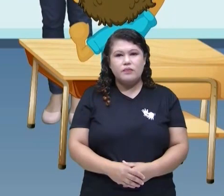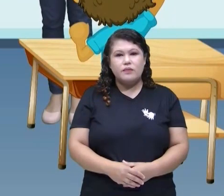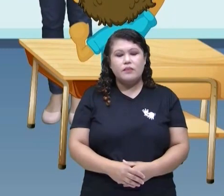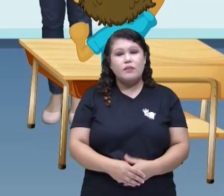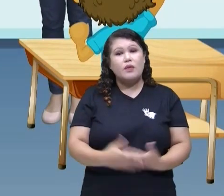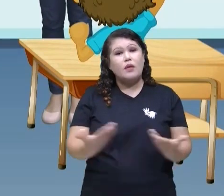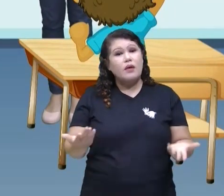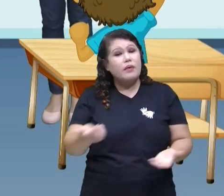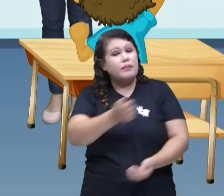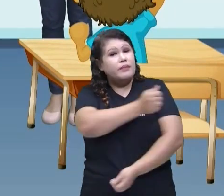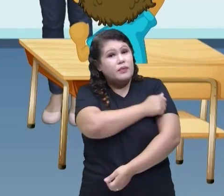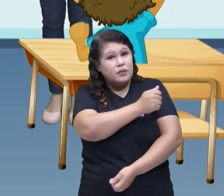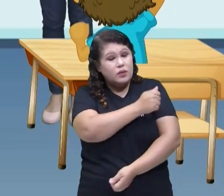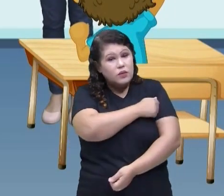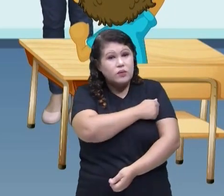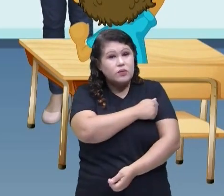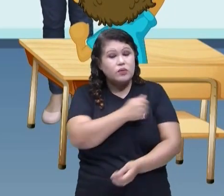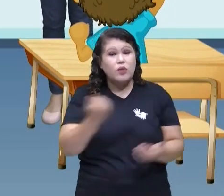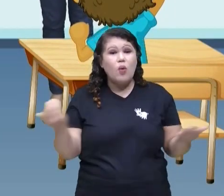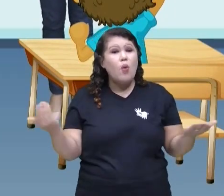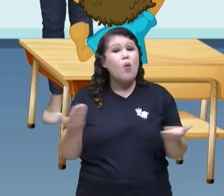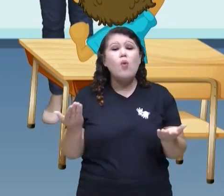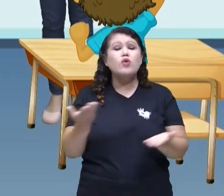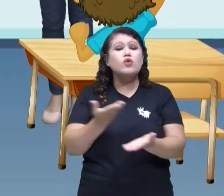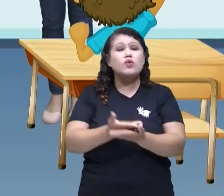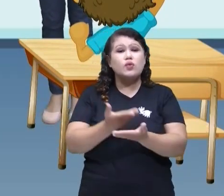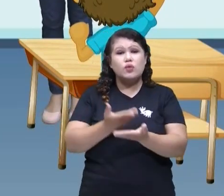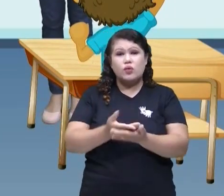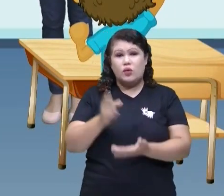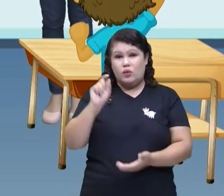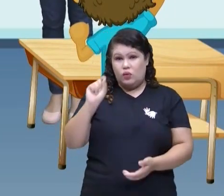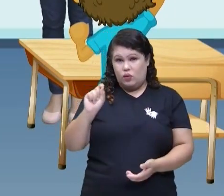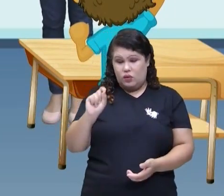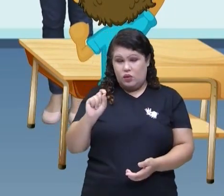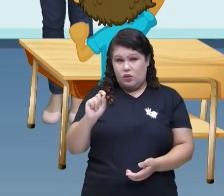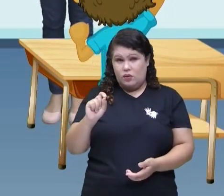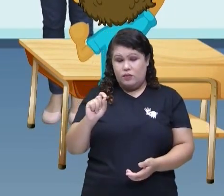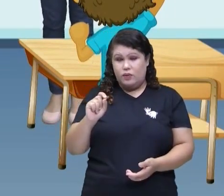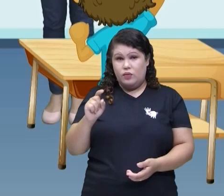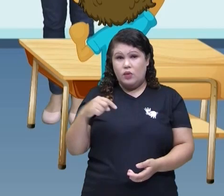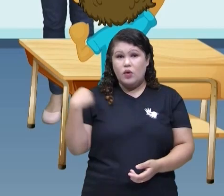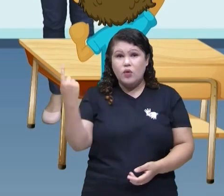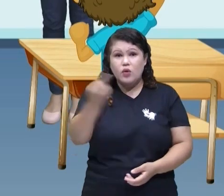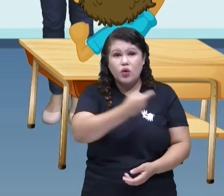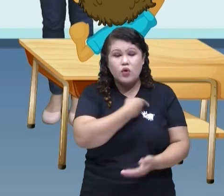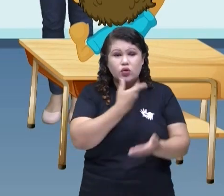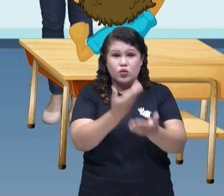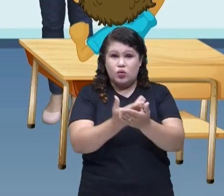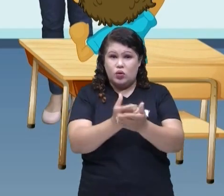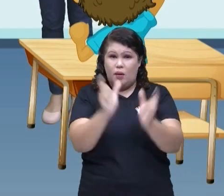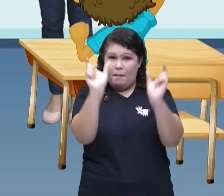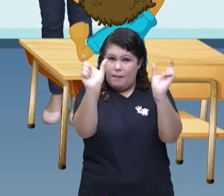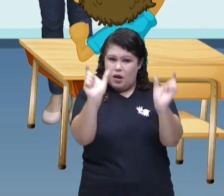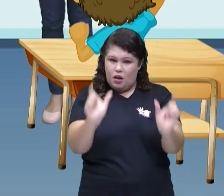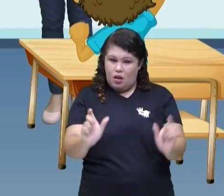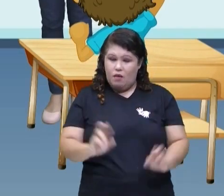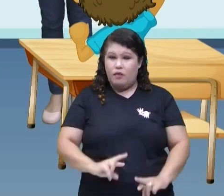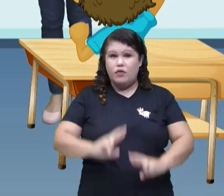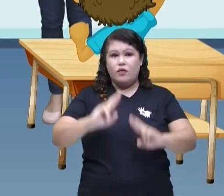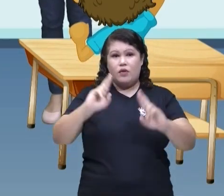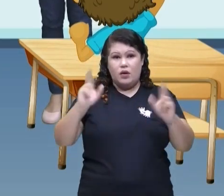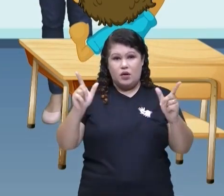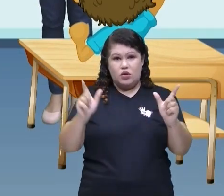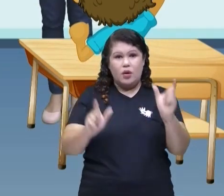Crianças, hoje, na nossa aula de hoje, nós descobrimos algumas palavrinhas diferentes. A primeira delas qual é?